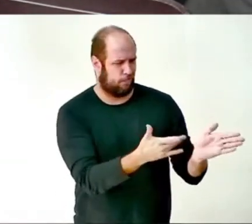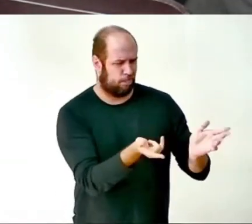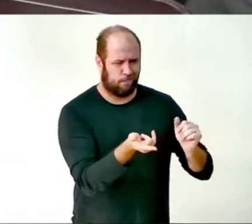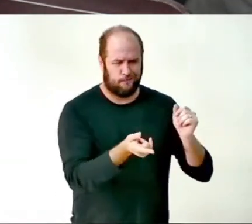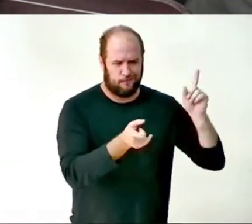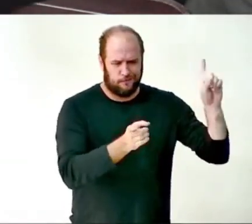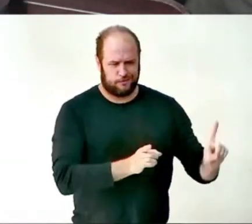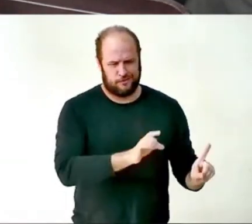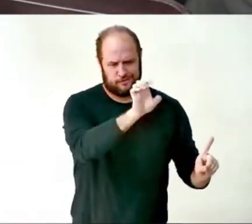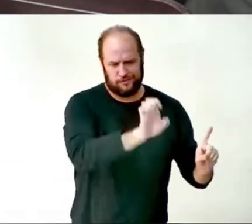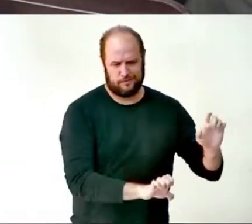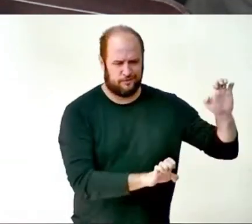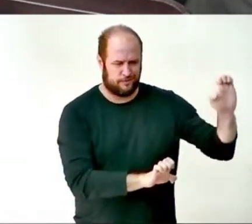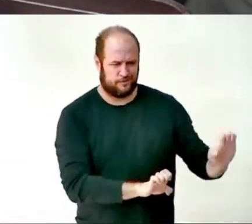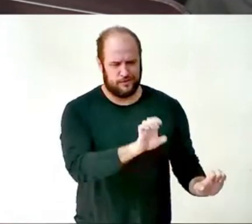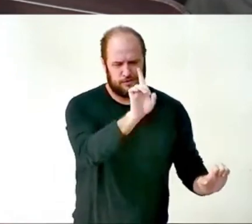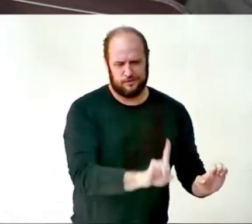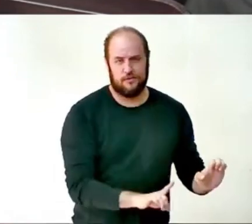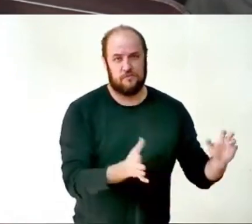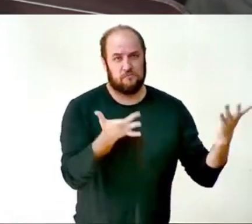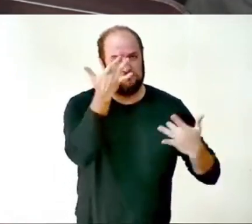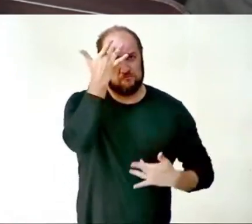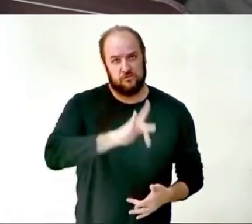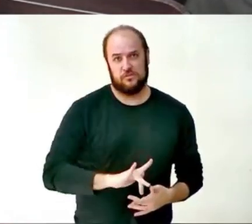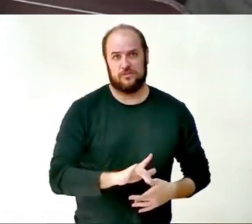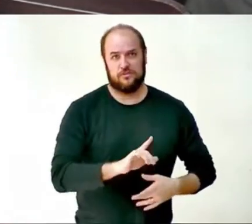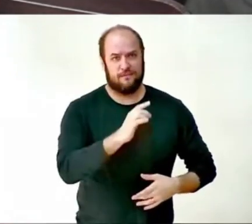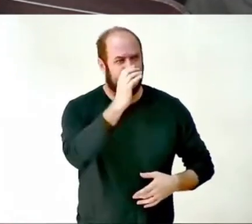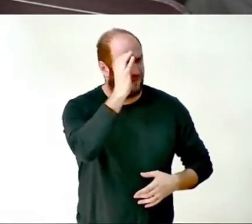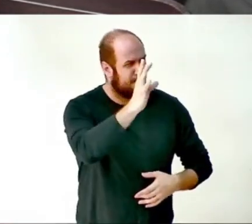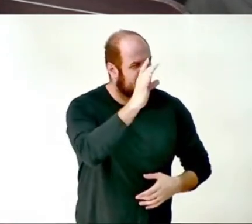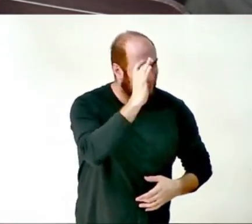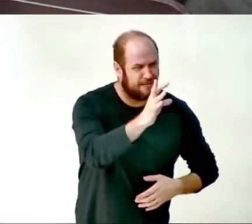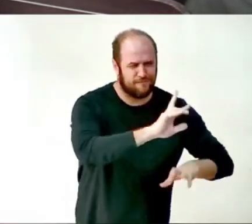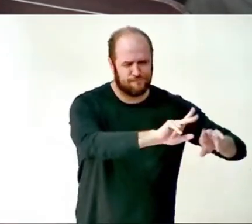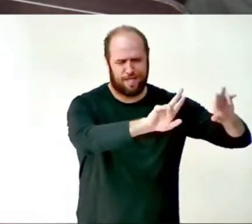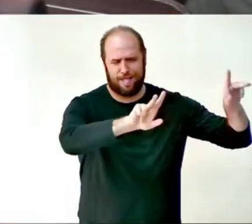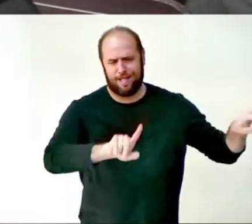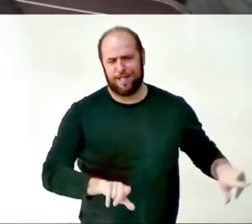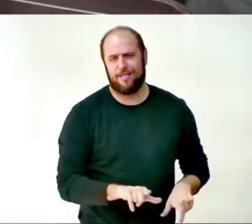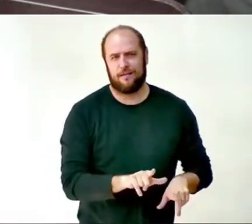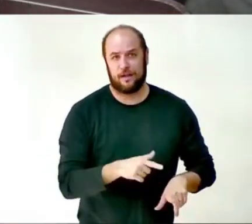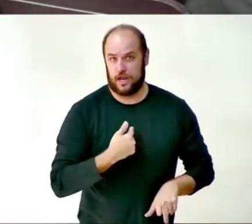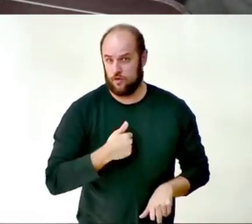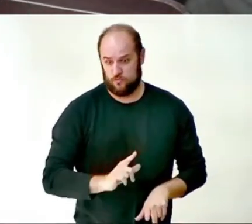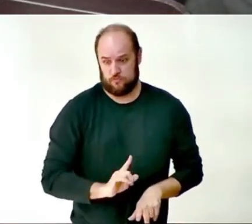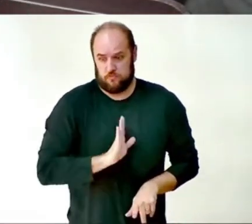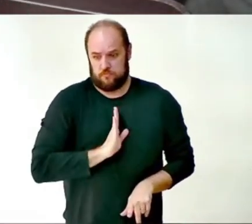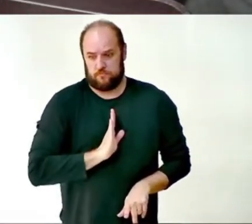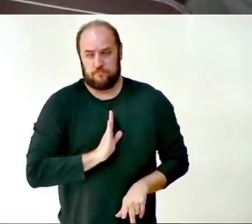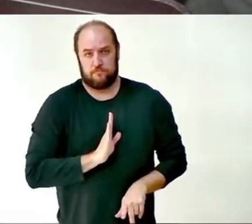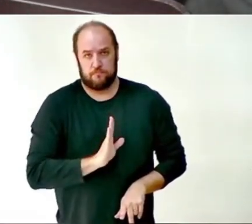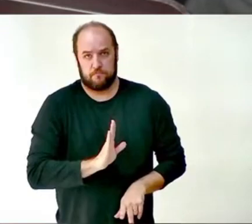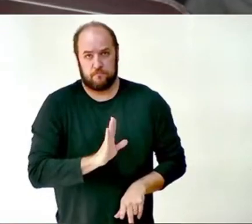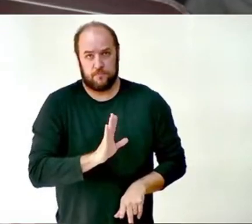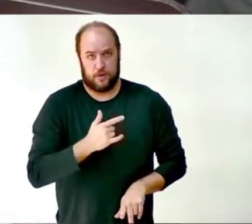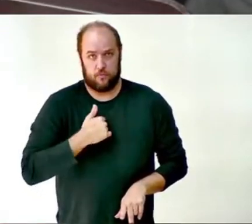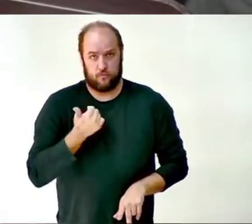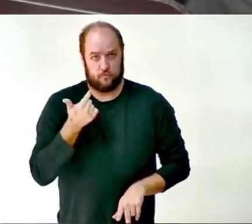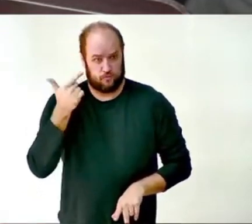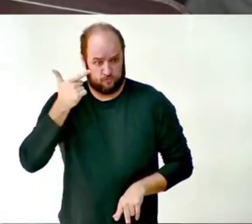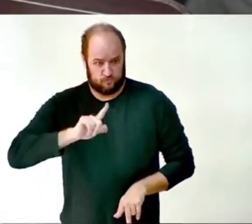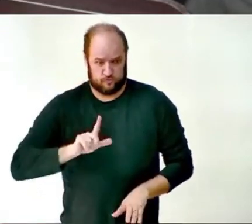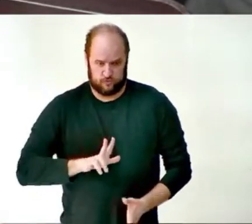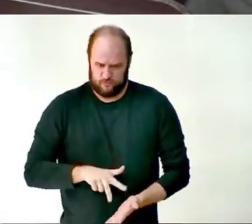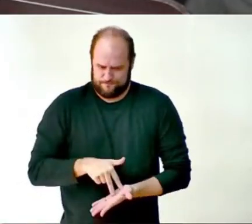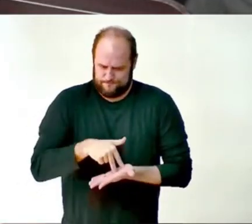esquerda, ideologias tão diferentes, mas eu não sou arrastado a essas ondas tão